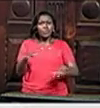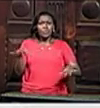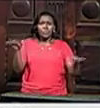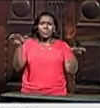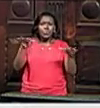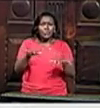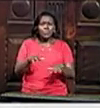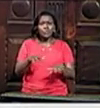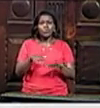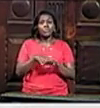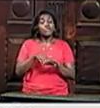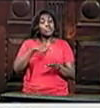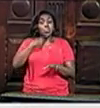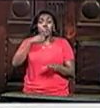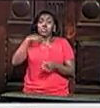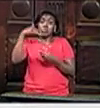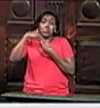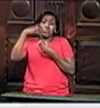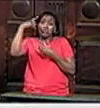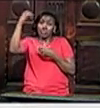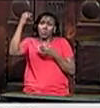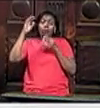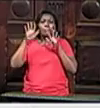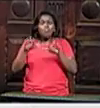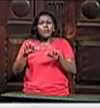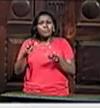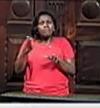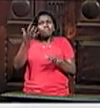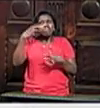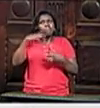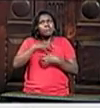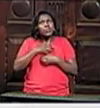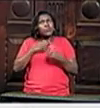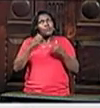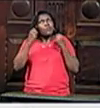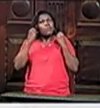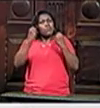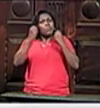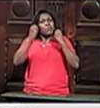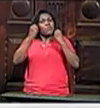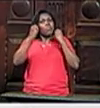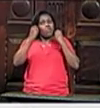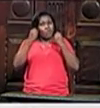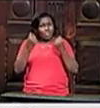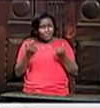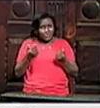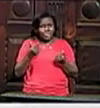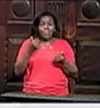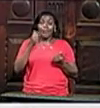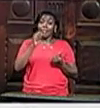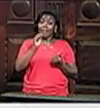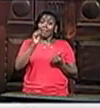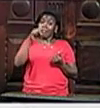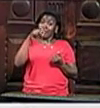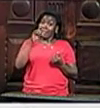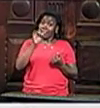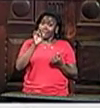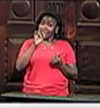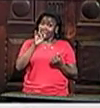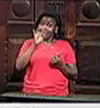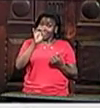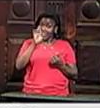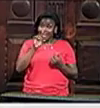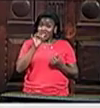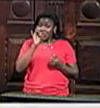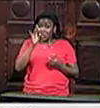êxito eleitoral porém saem fortalecidos politicamente do pleito andré ceciliano não enfrentou apenas uma eleição